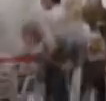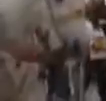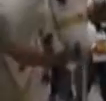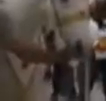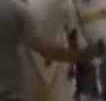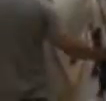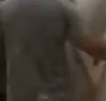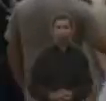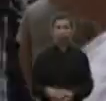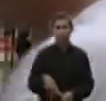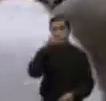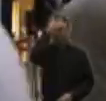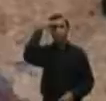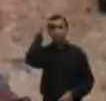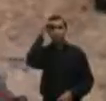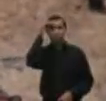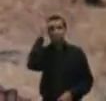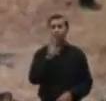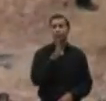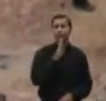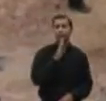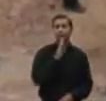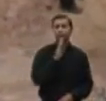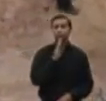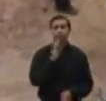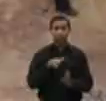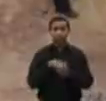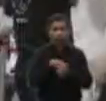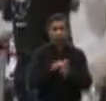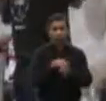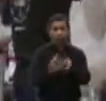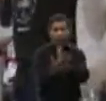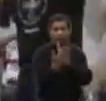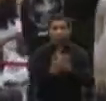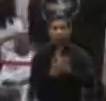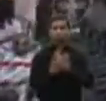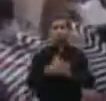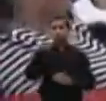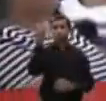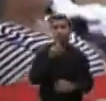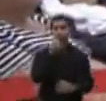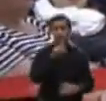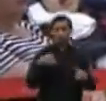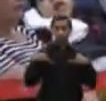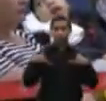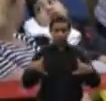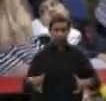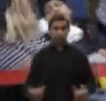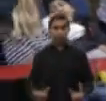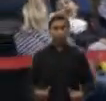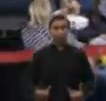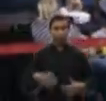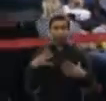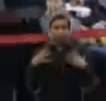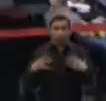O público ficou sabendo que a ecoterapia contribui para o desenvolvimento da força, flexibilidade, coordenação